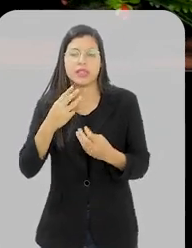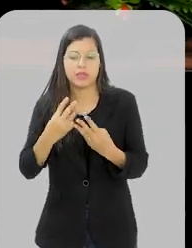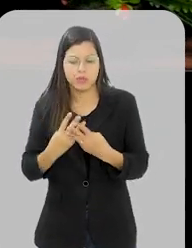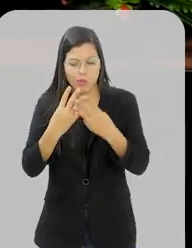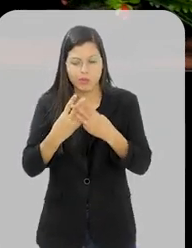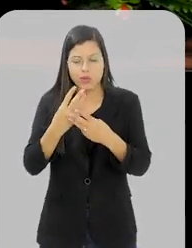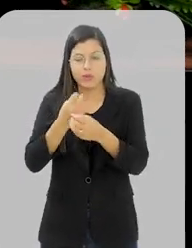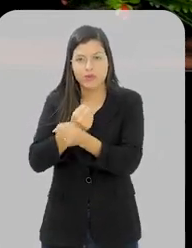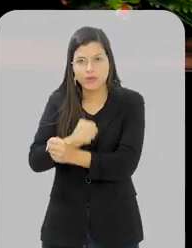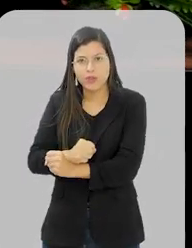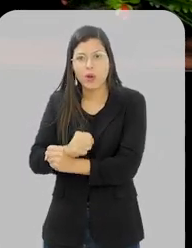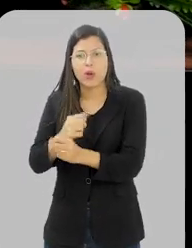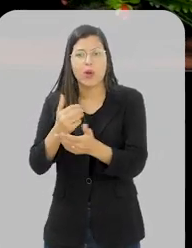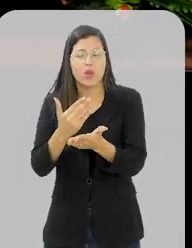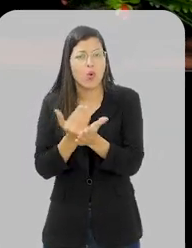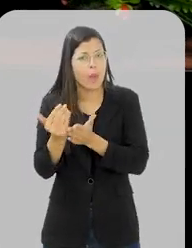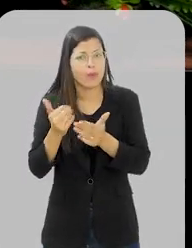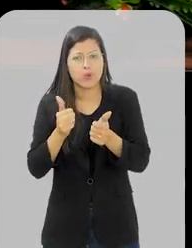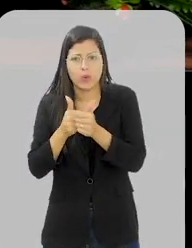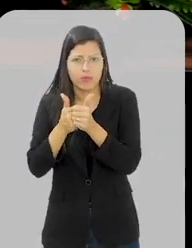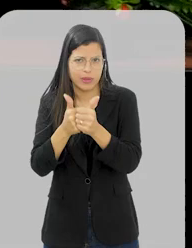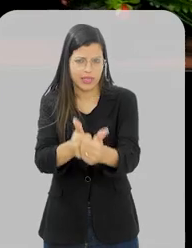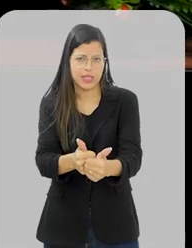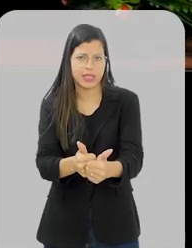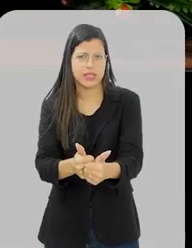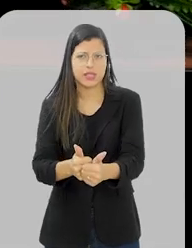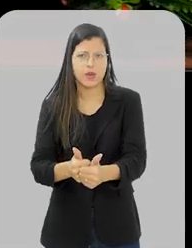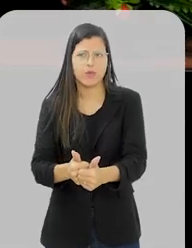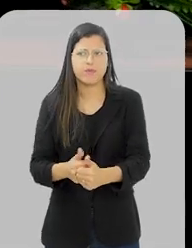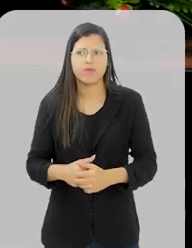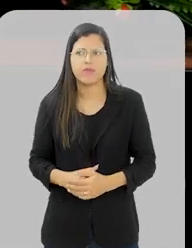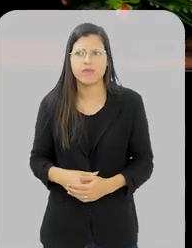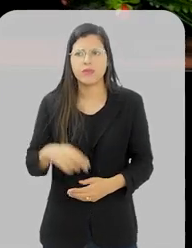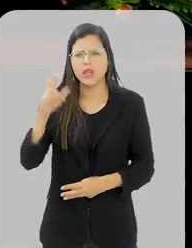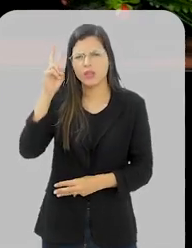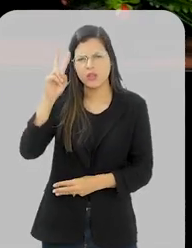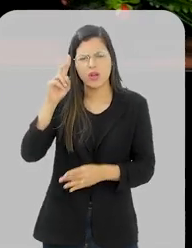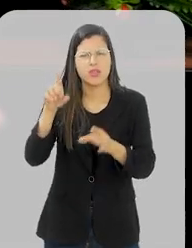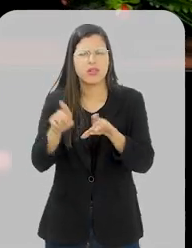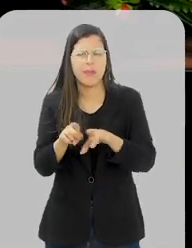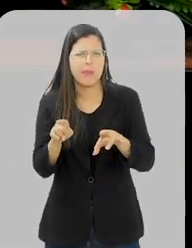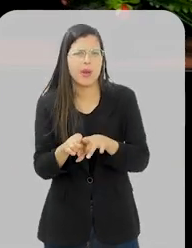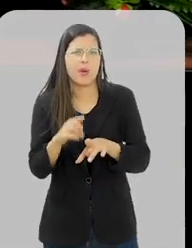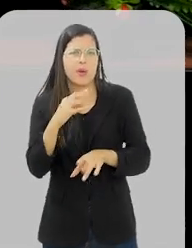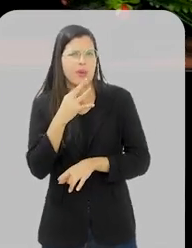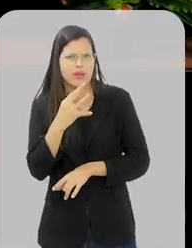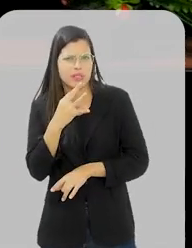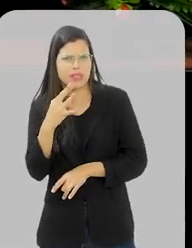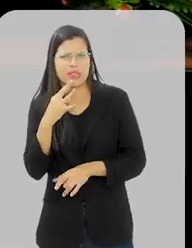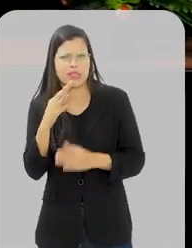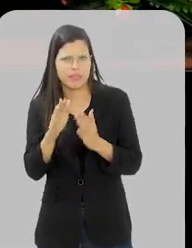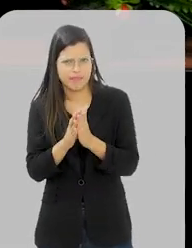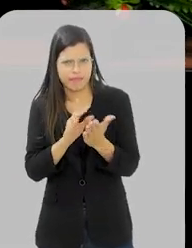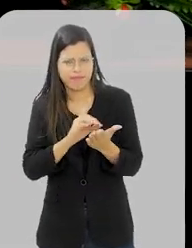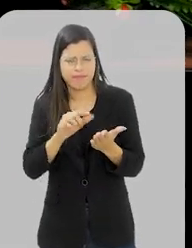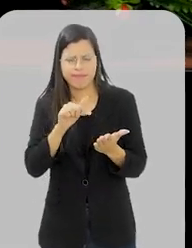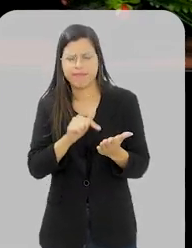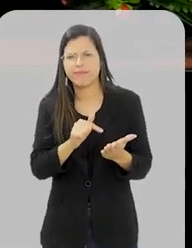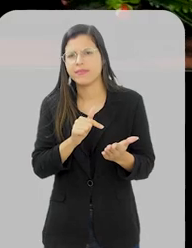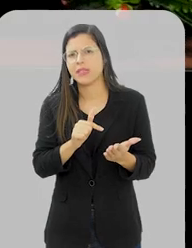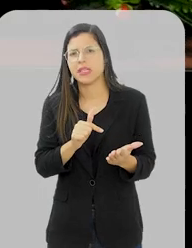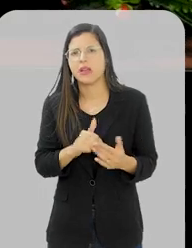Perseguição isso sem eh a partir dali eh a história eh também muito conhecida biblicamente falando